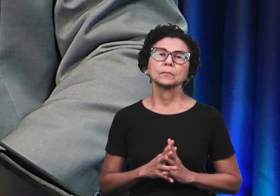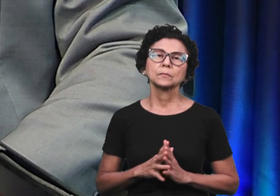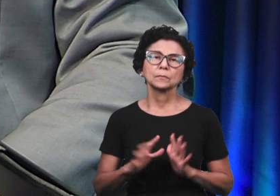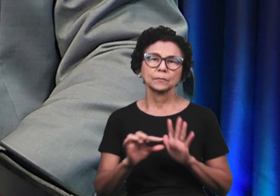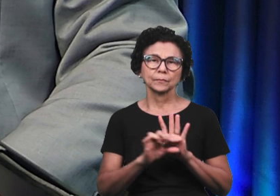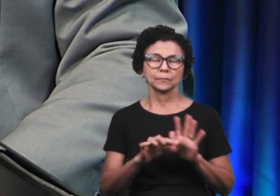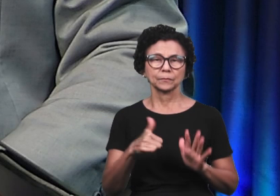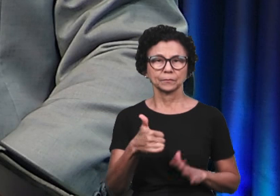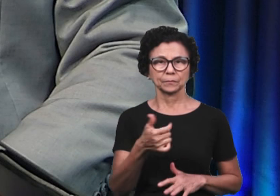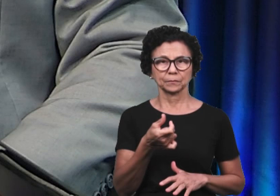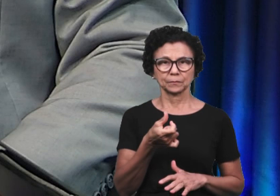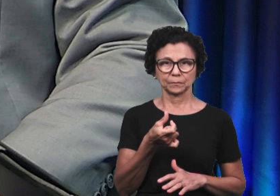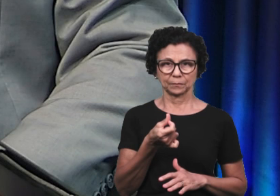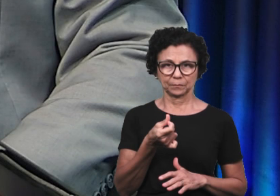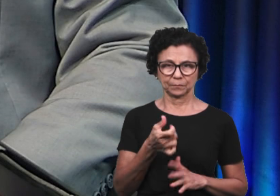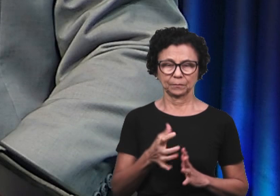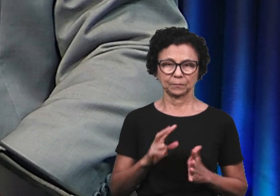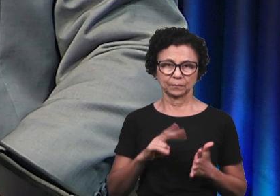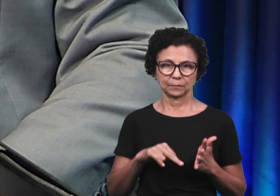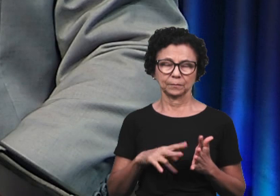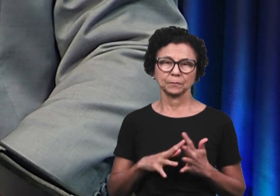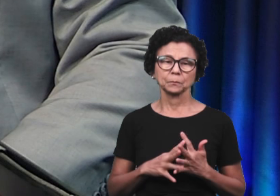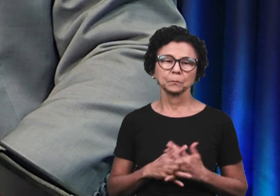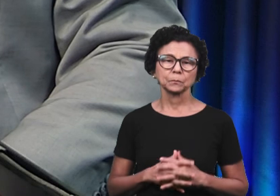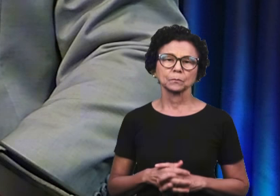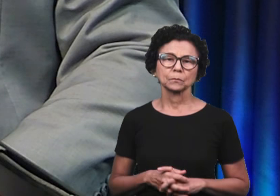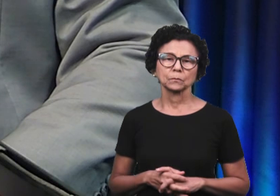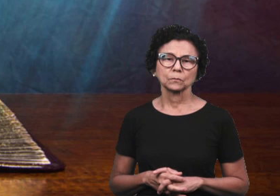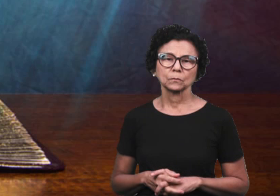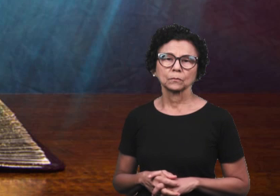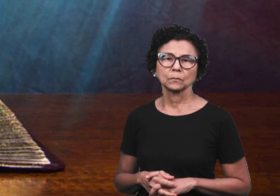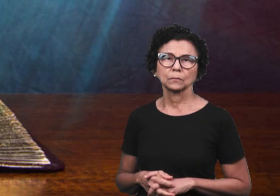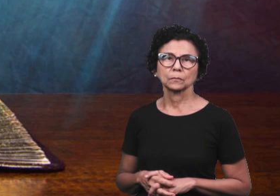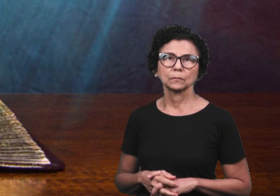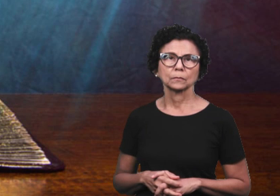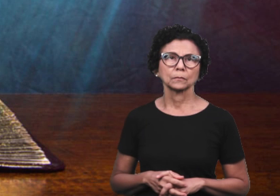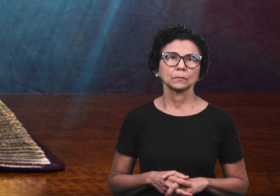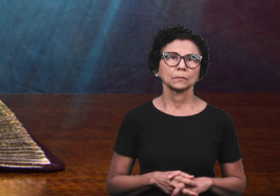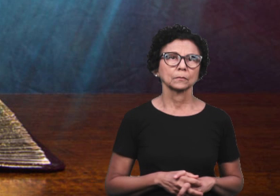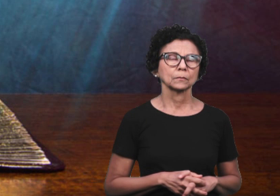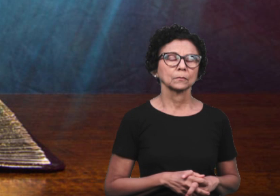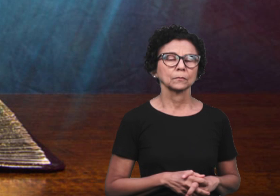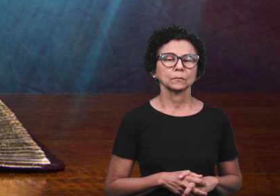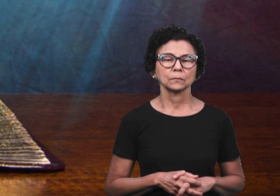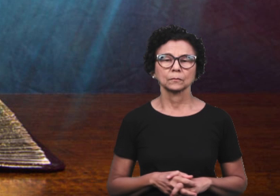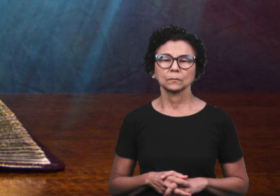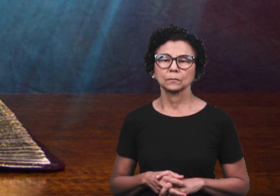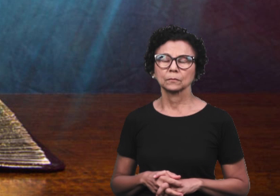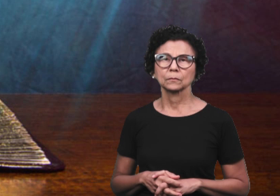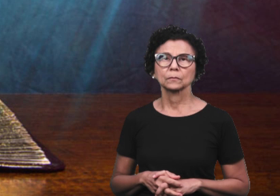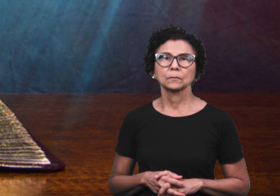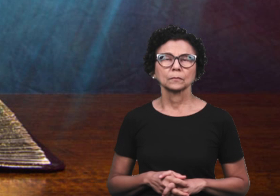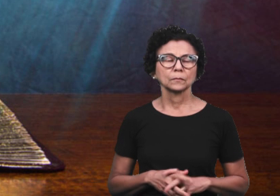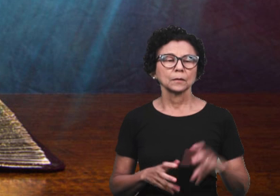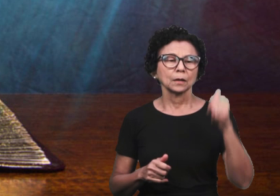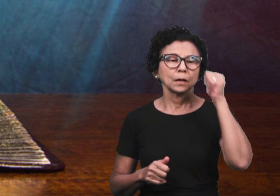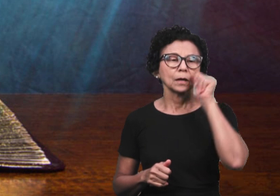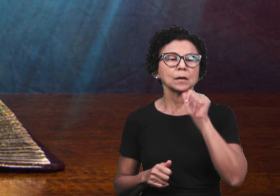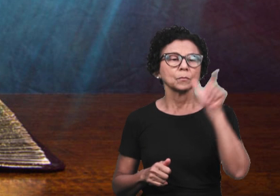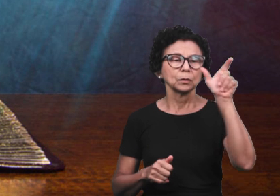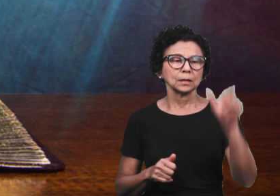versículo 16, que diz assim: Disse-lhe Jesus,